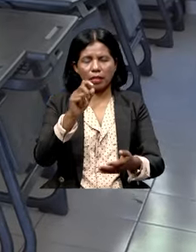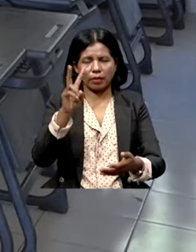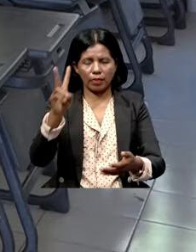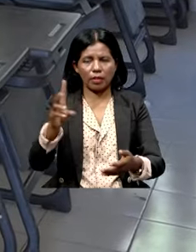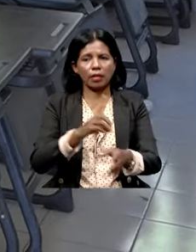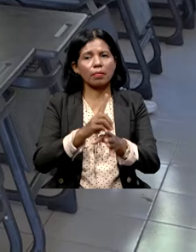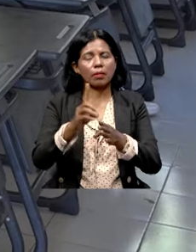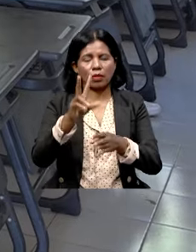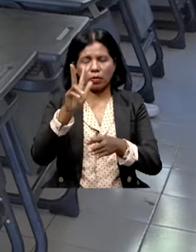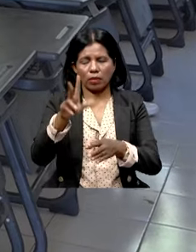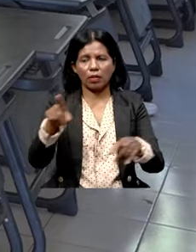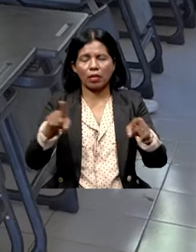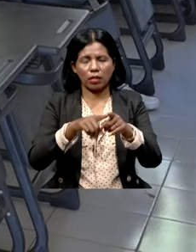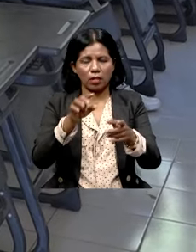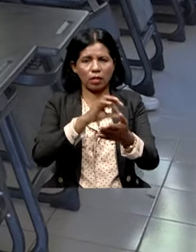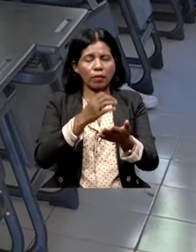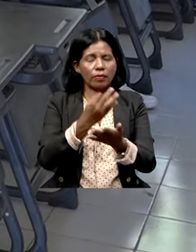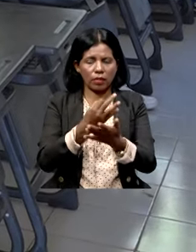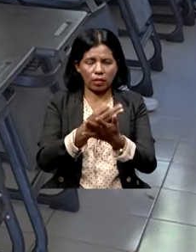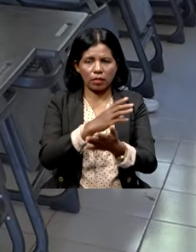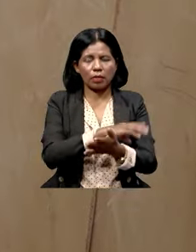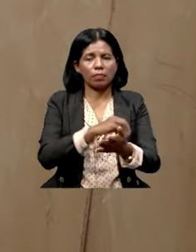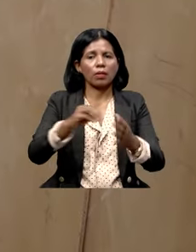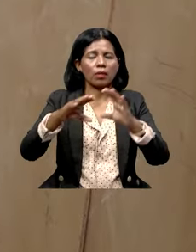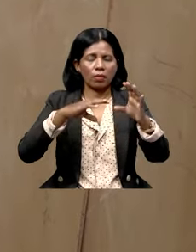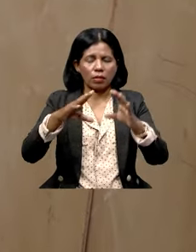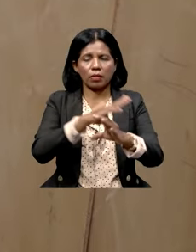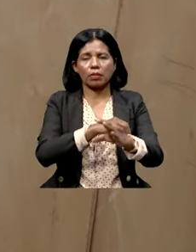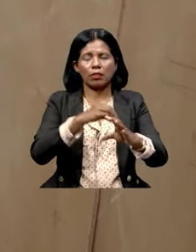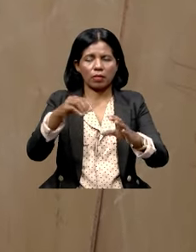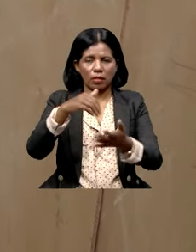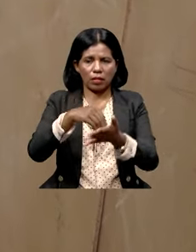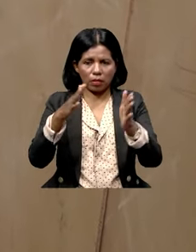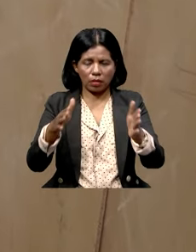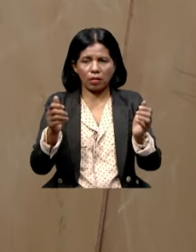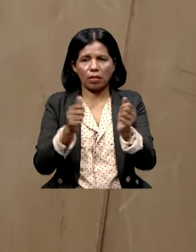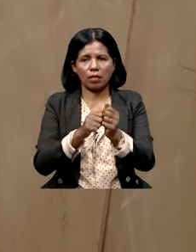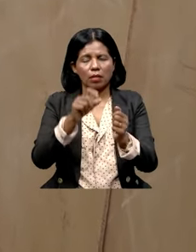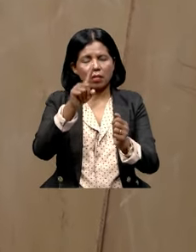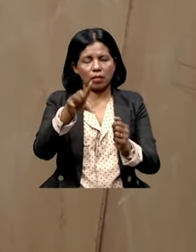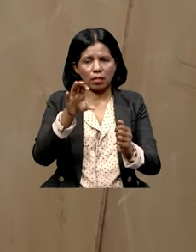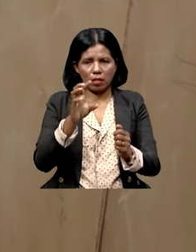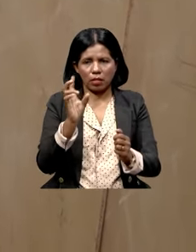Tolo Macanessan, Contabilidade, Comércio no Turismo, no IA Estudante Amuto. Atos Ida